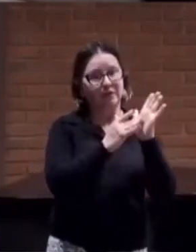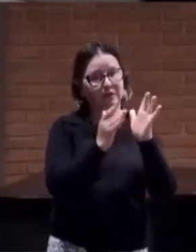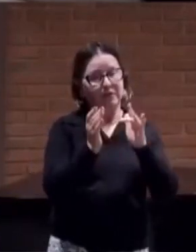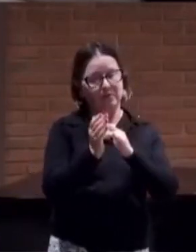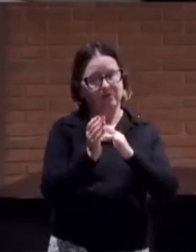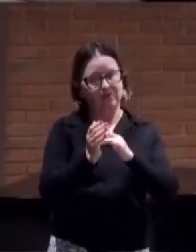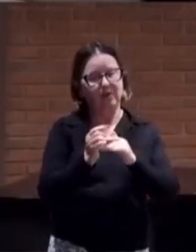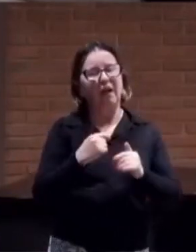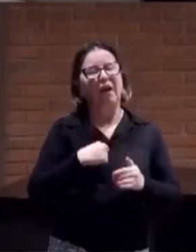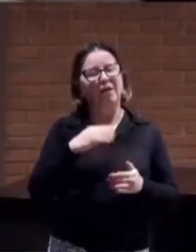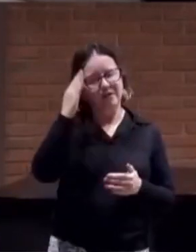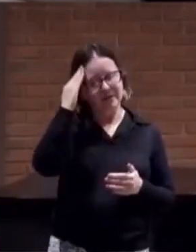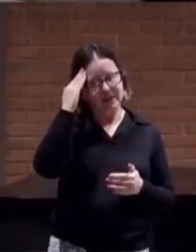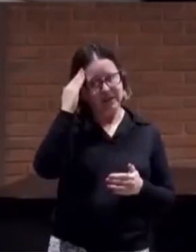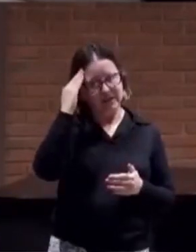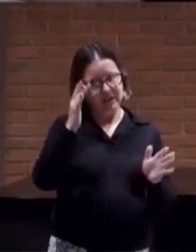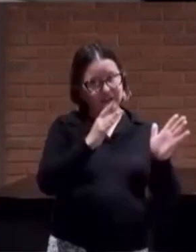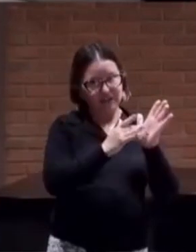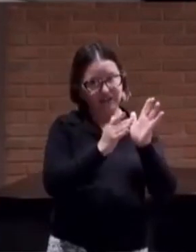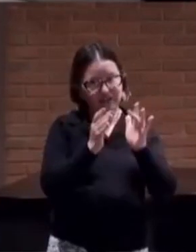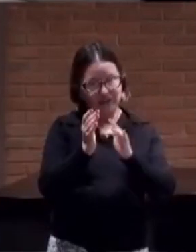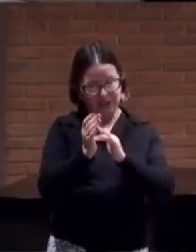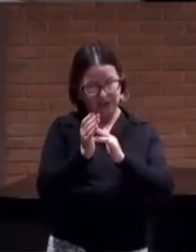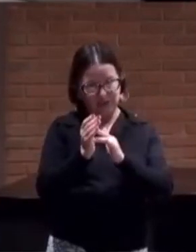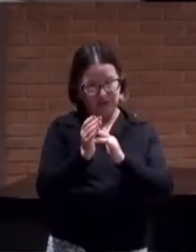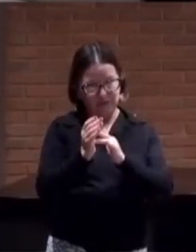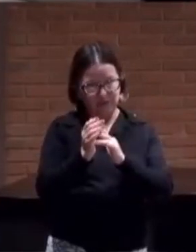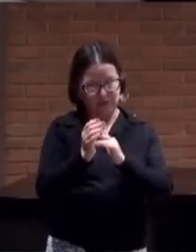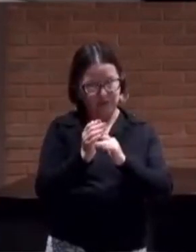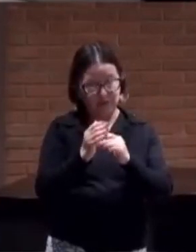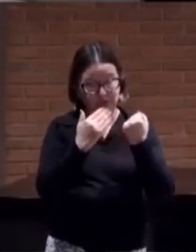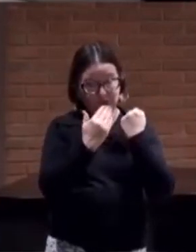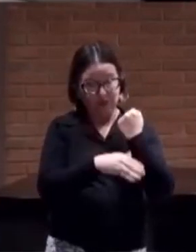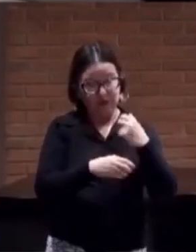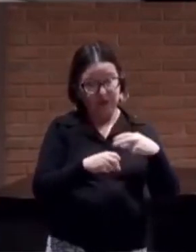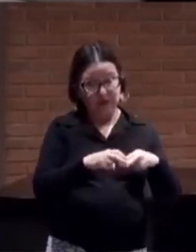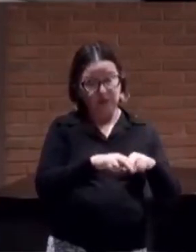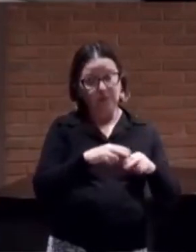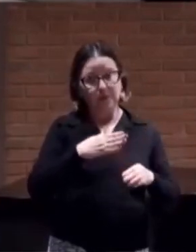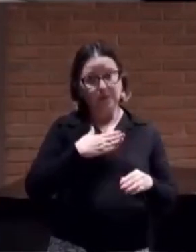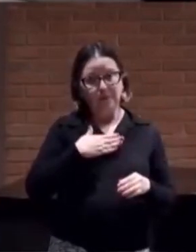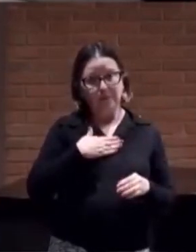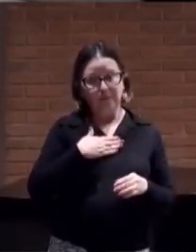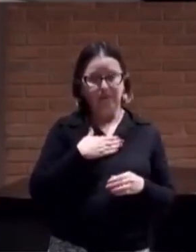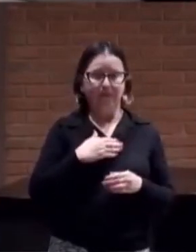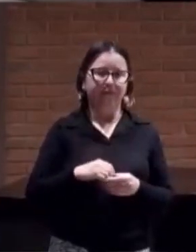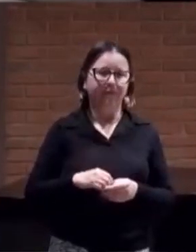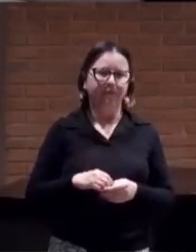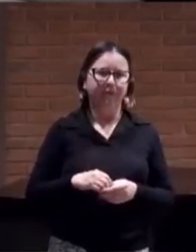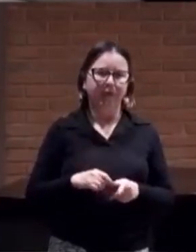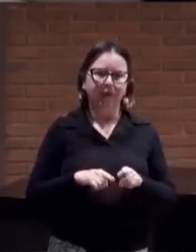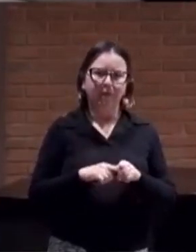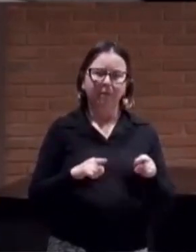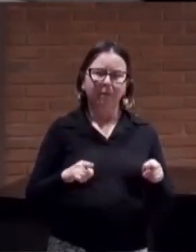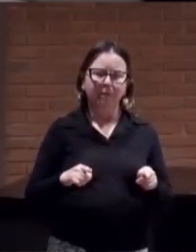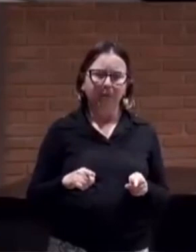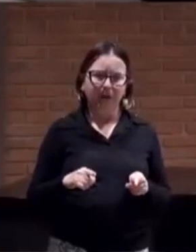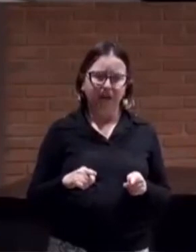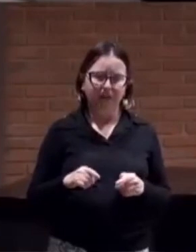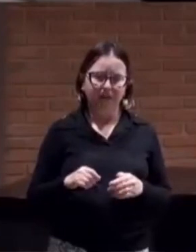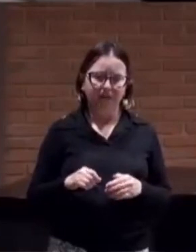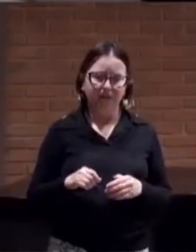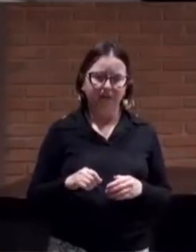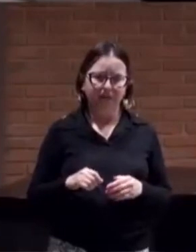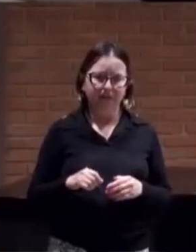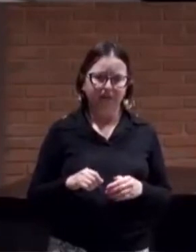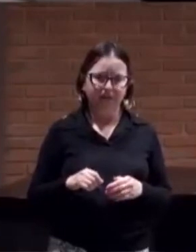minha causa, e quem estava por trás da condenação foi o Pai. Mas qual foi o elemento humano que foi a